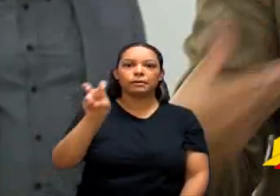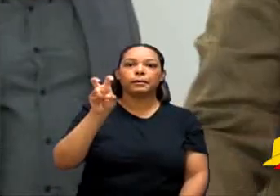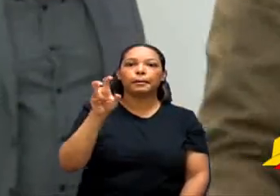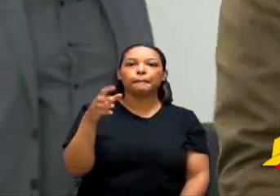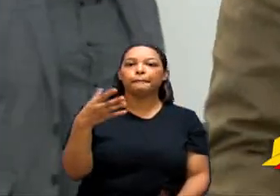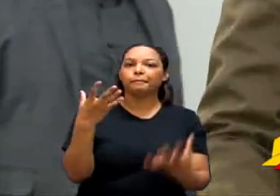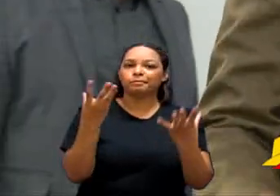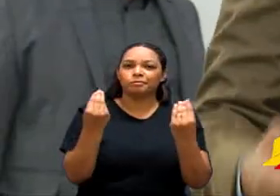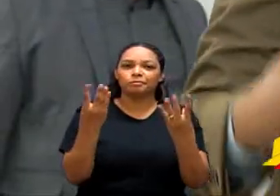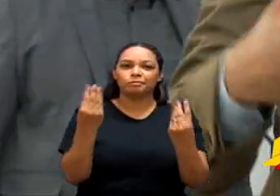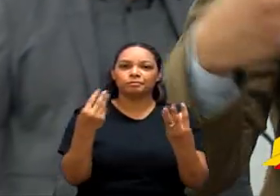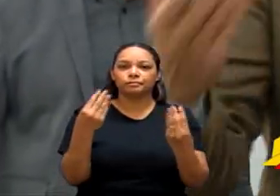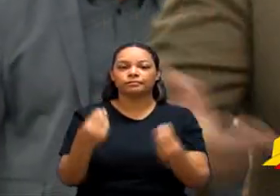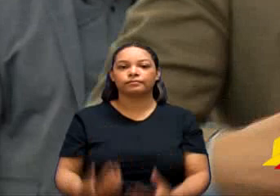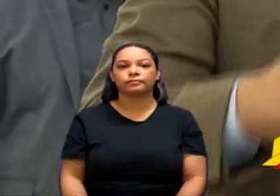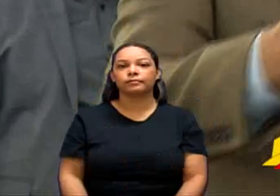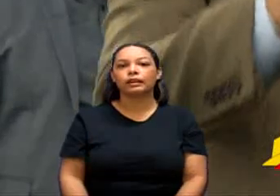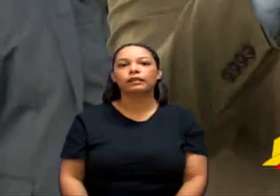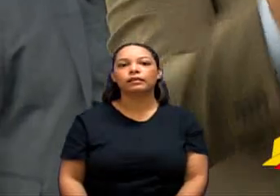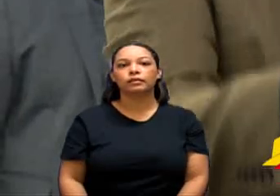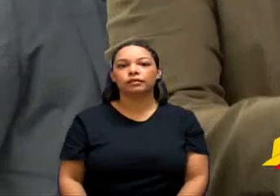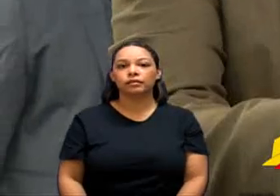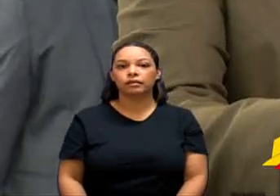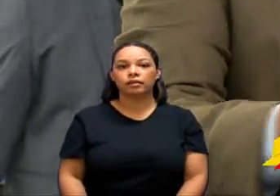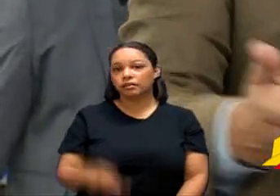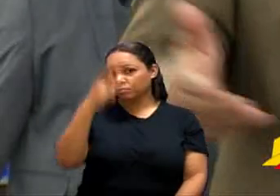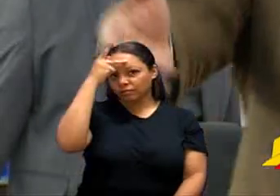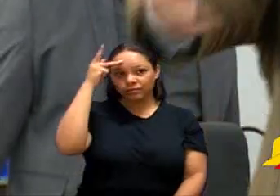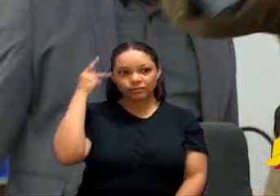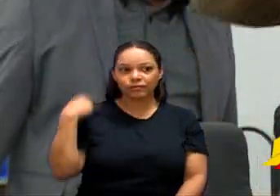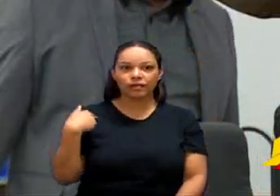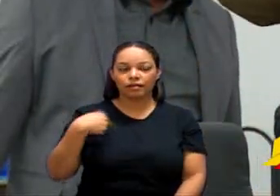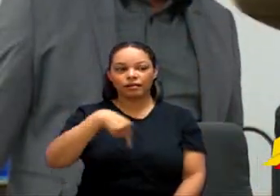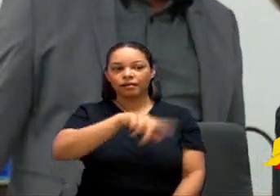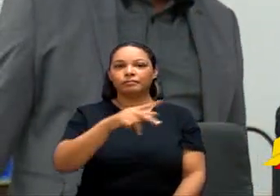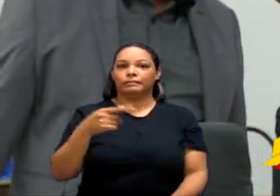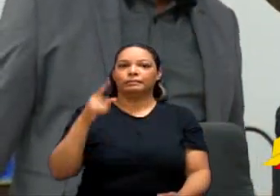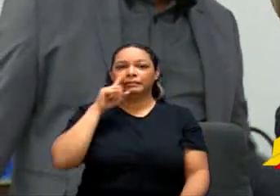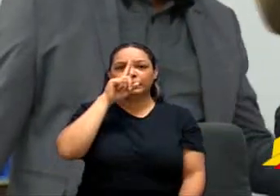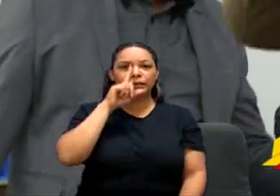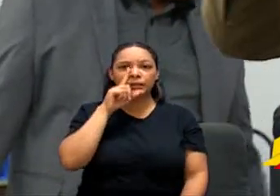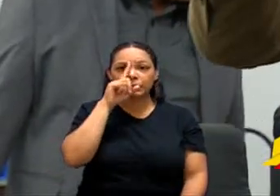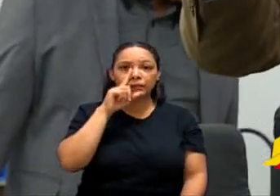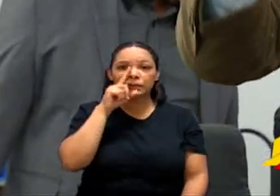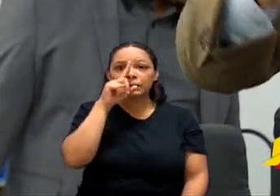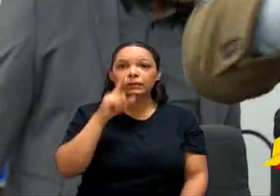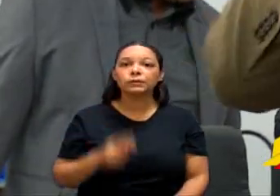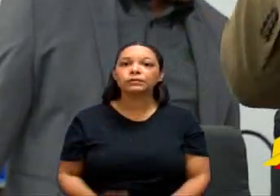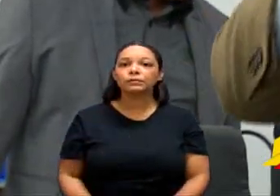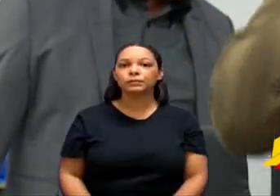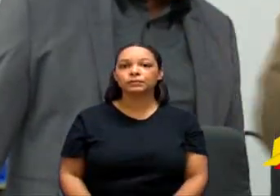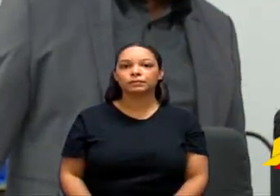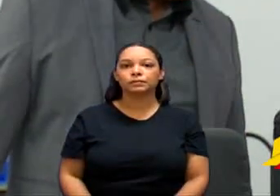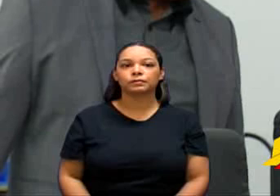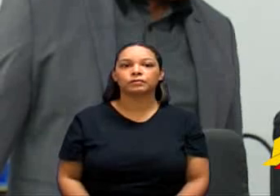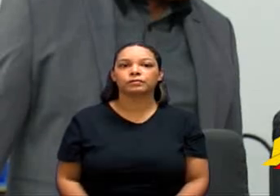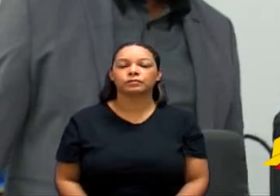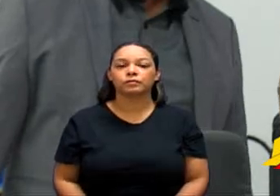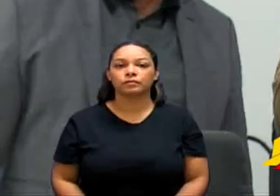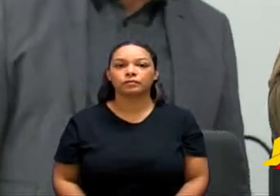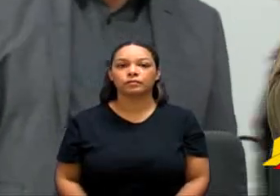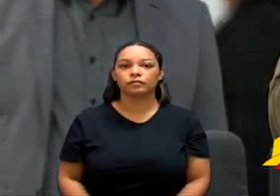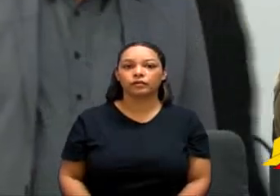a defensa metálica, porque ali as pessoas ficam expostas. Até, vamos lembrar aí, uns 9, 10 anos